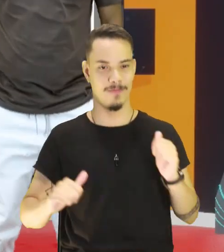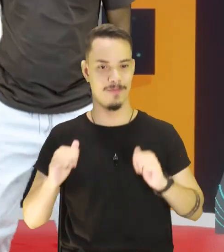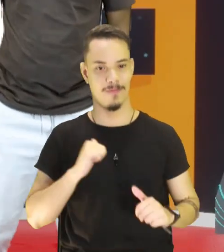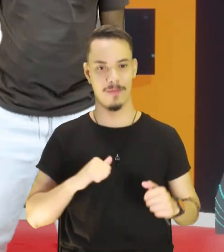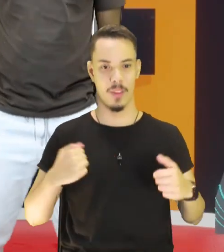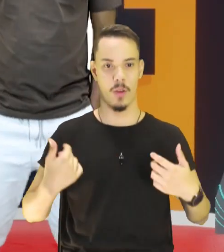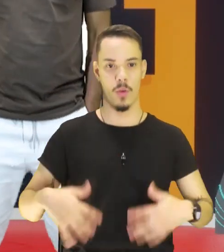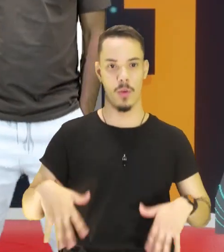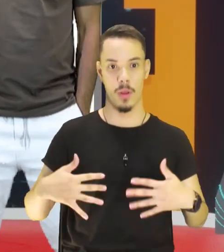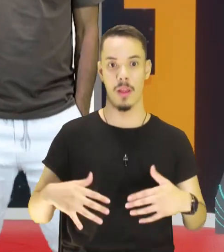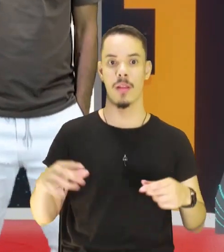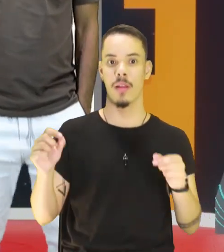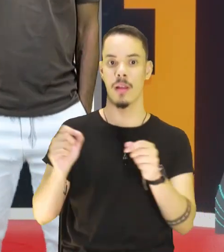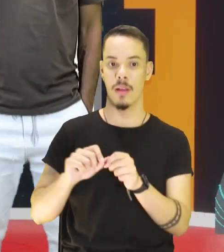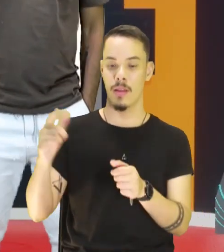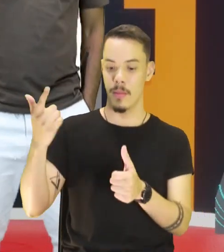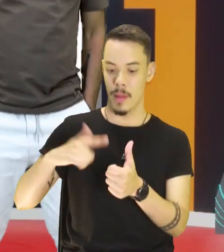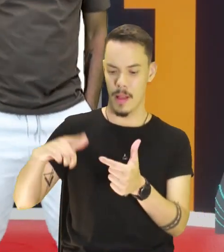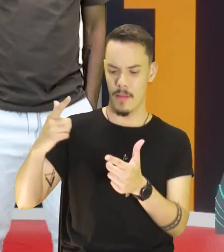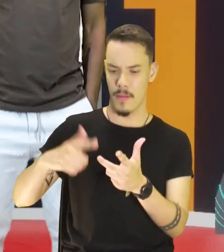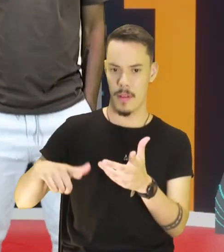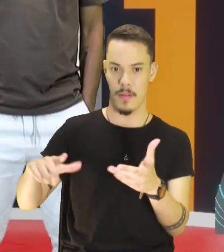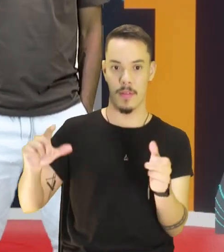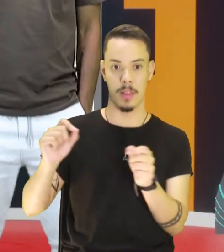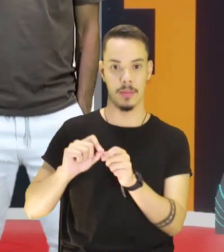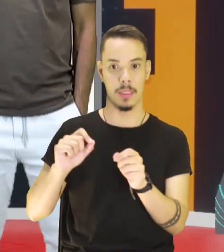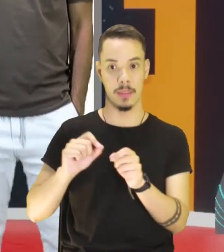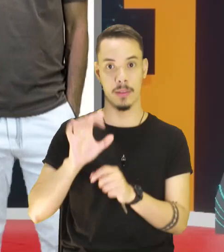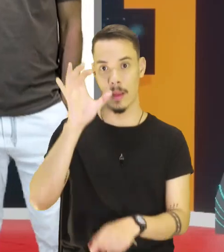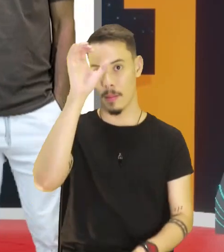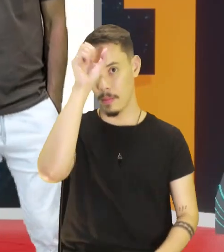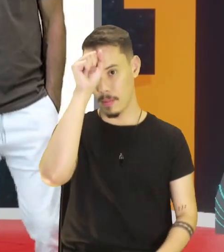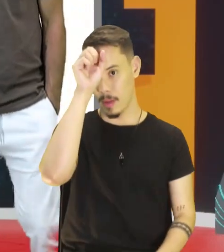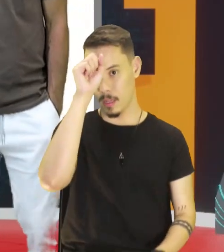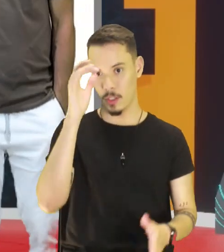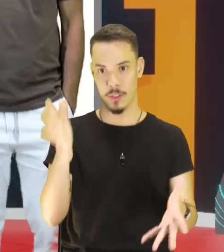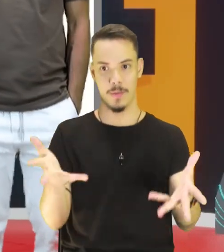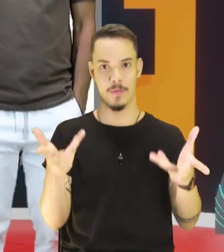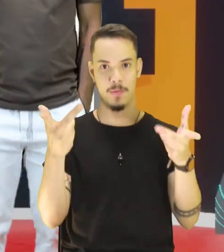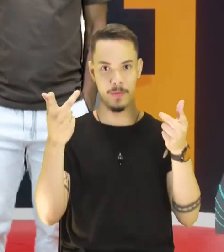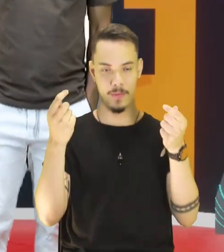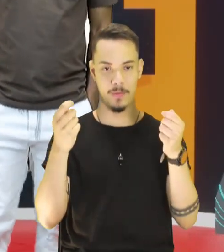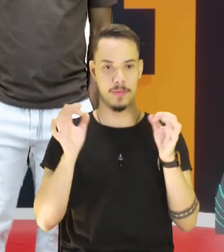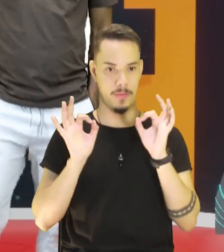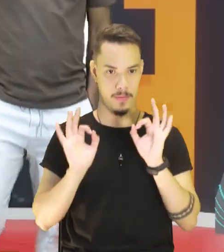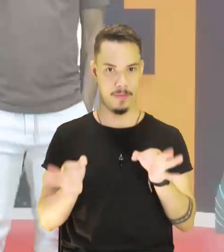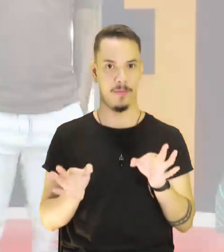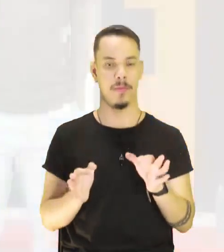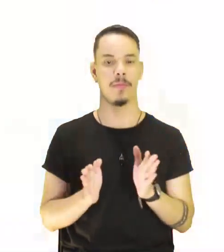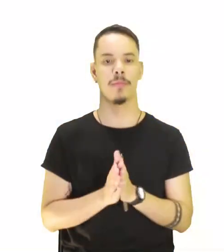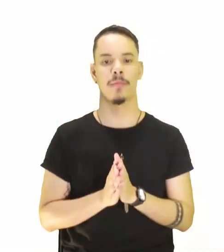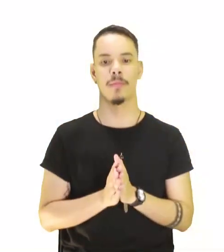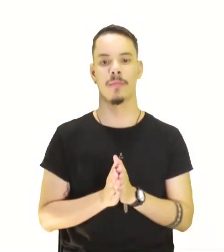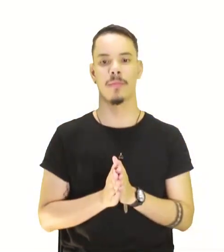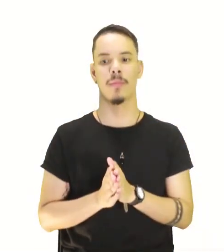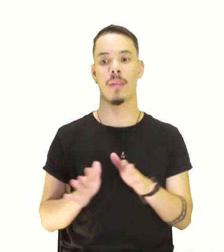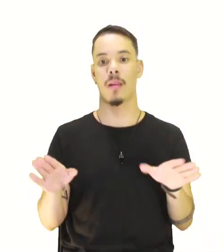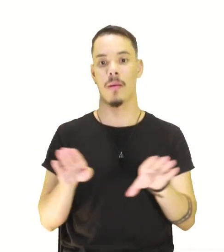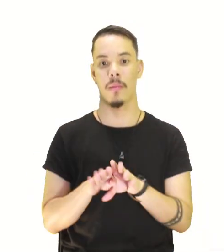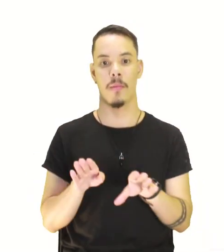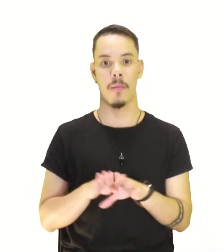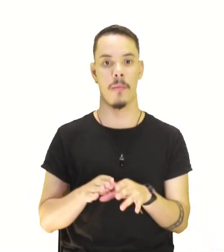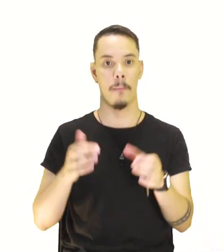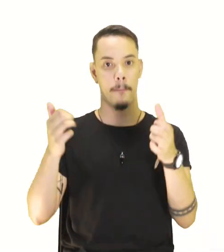E quanto mais faz, mais aprende, com certeza, né? É a prática que nos leva à perfeição. Vamos junto? Então, olha lá. Falando de